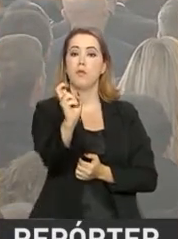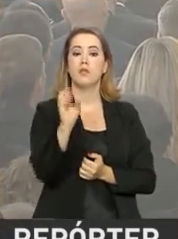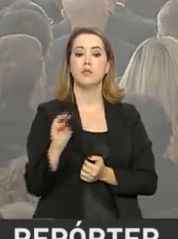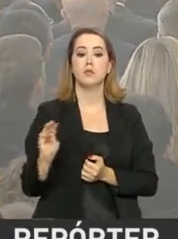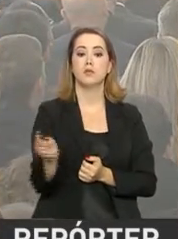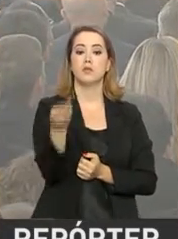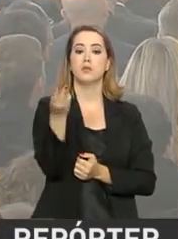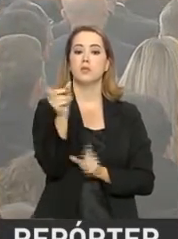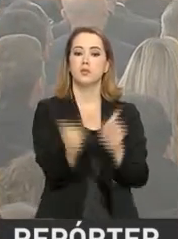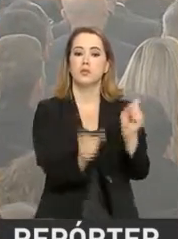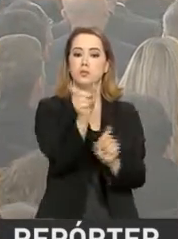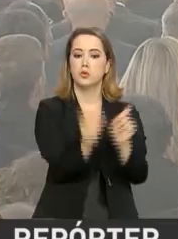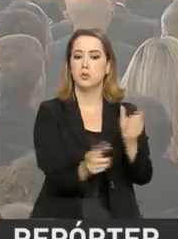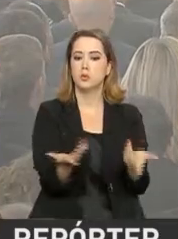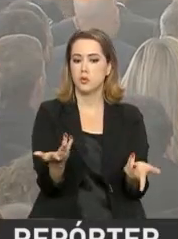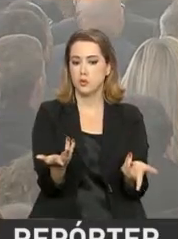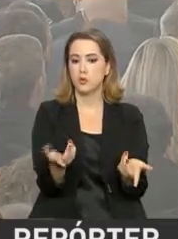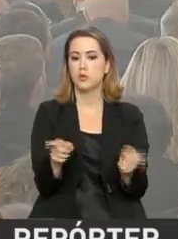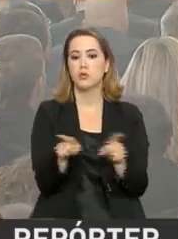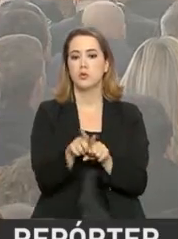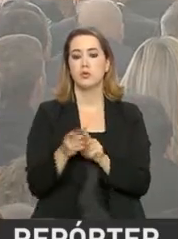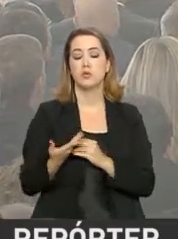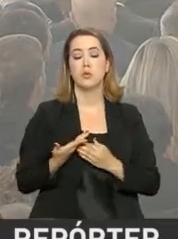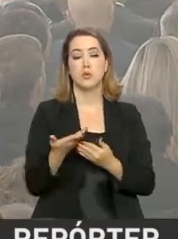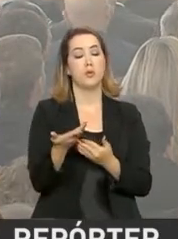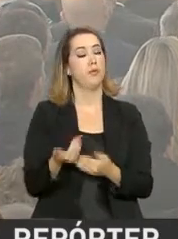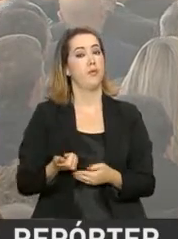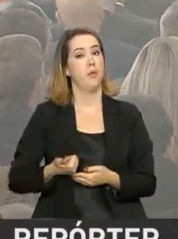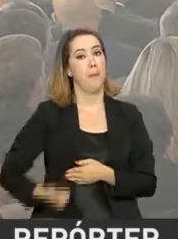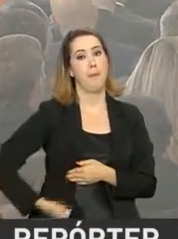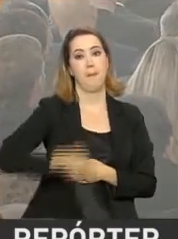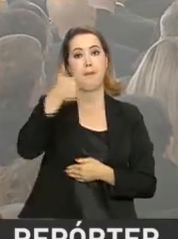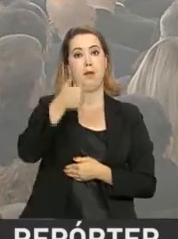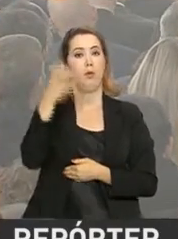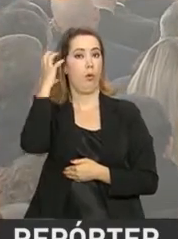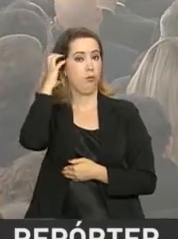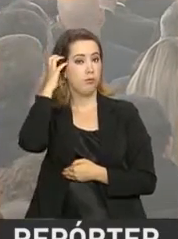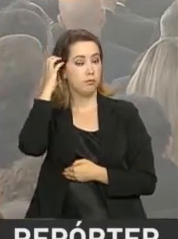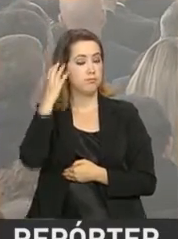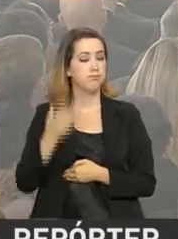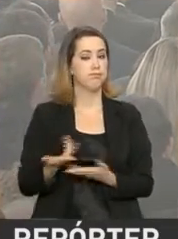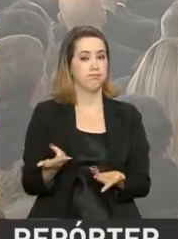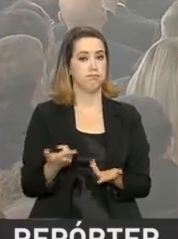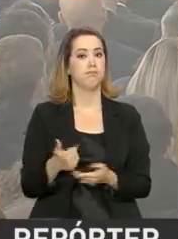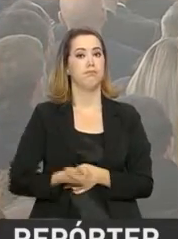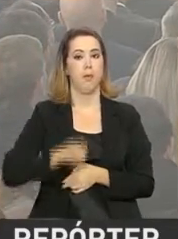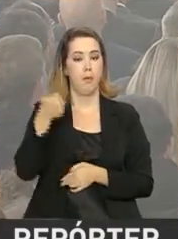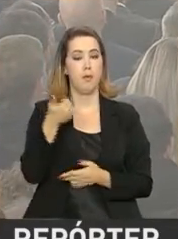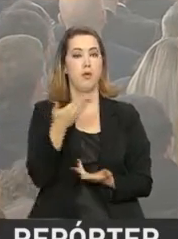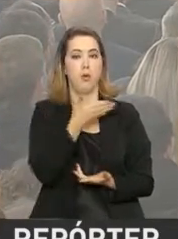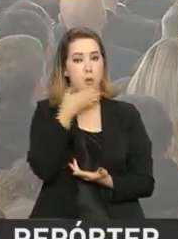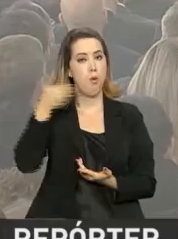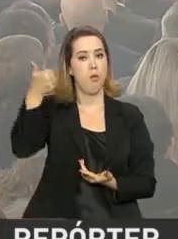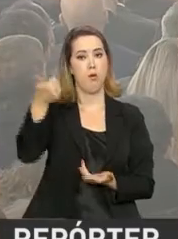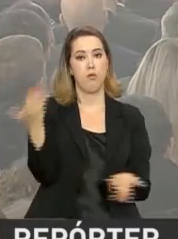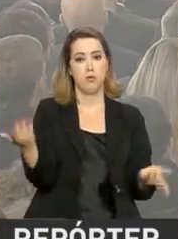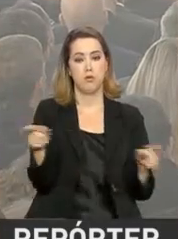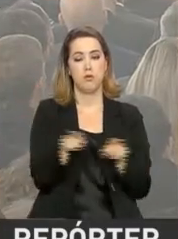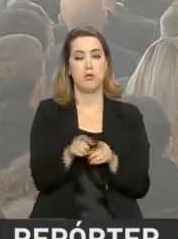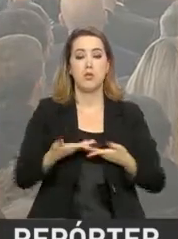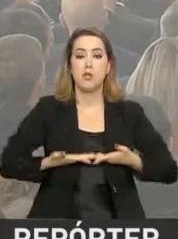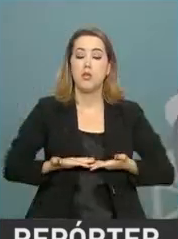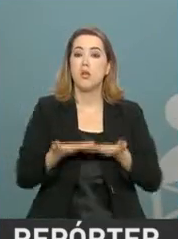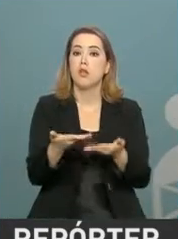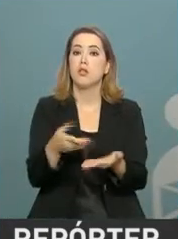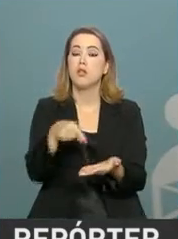que vão receber um serviço de radiodifusão com mais qualidade um serviço que vai chegar